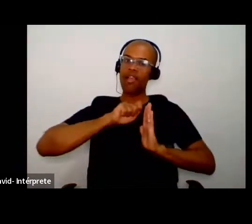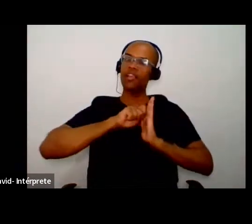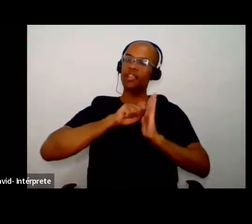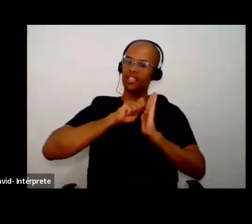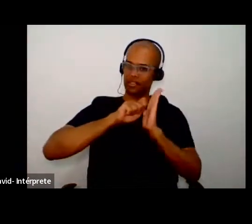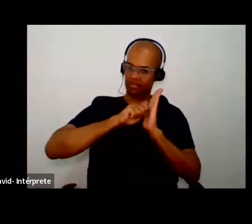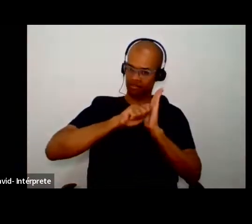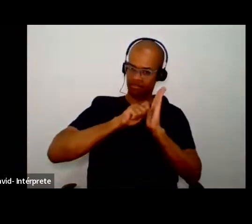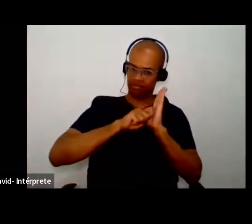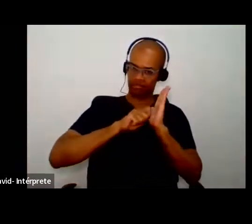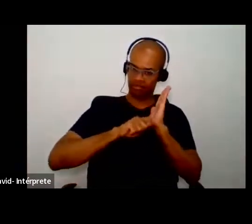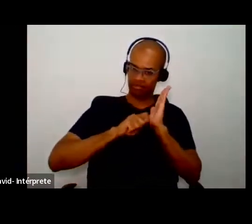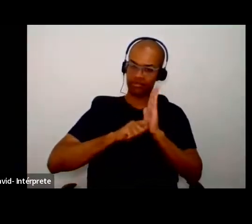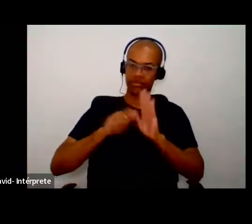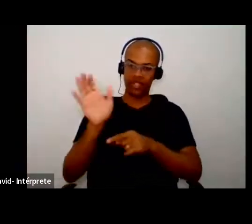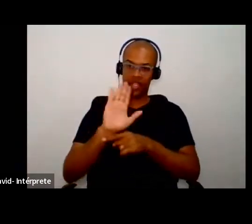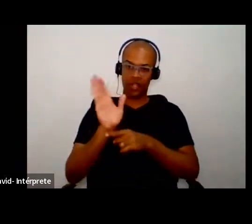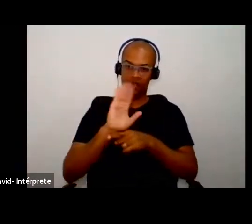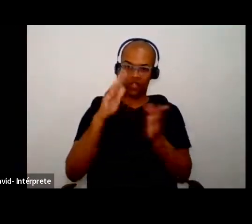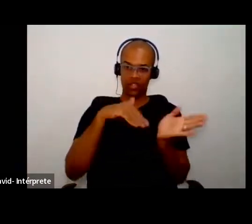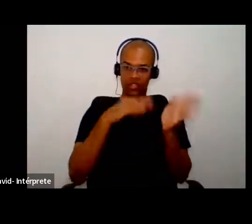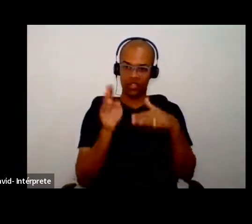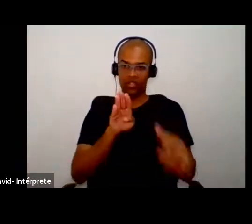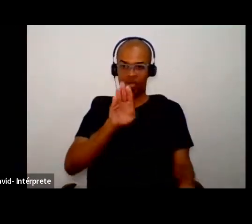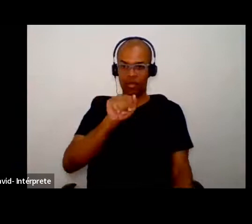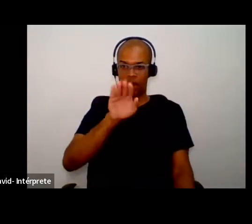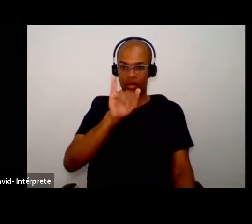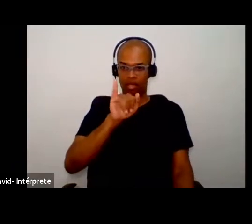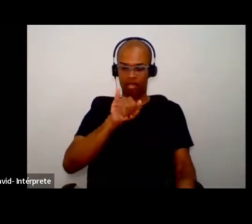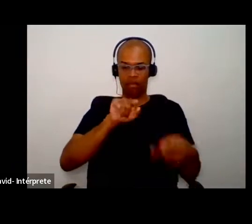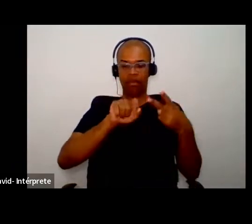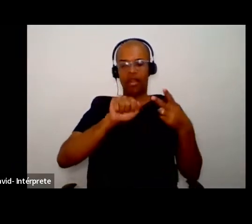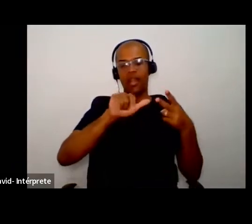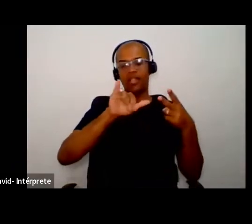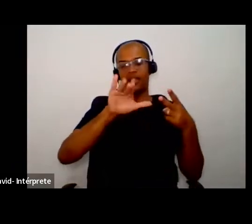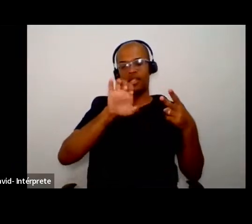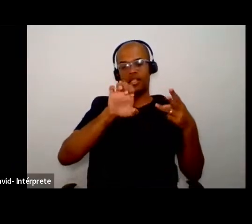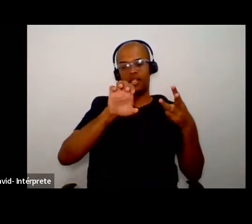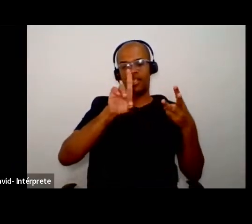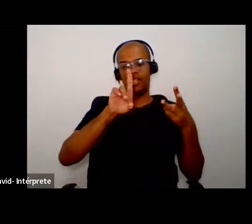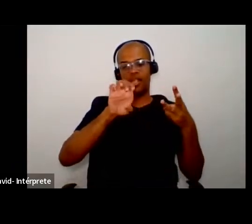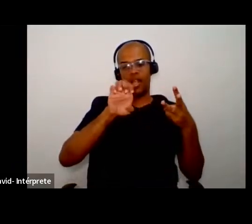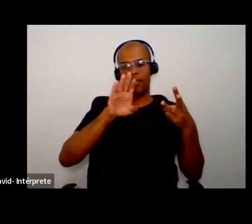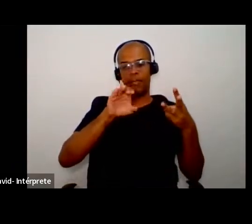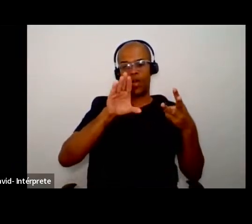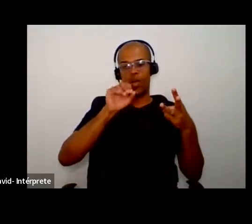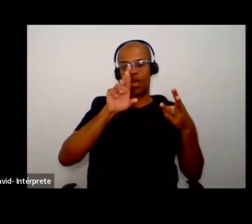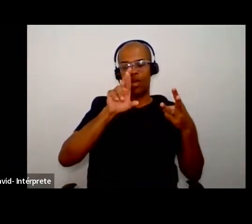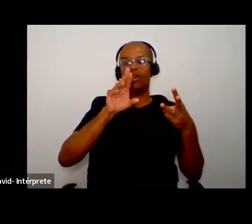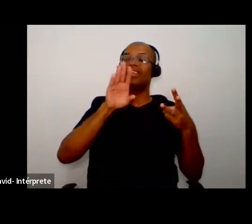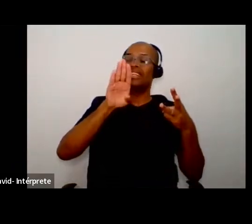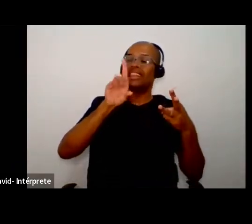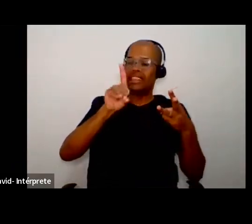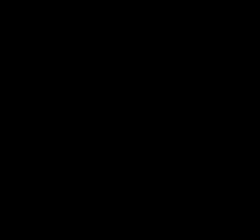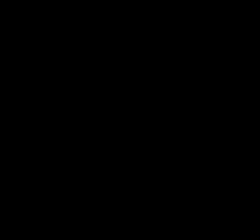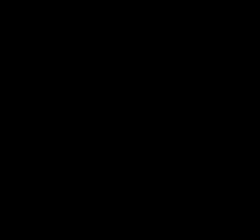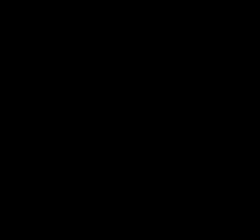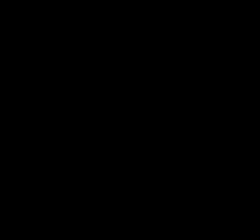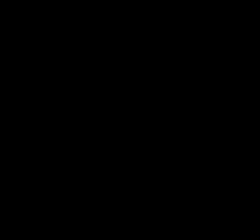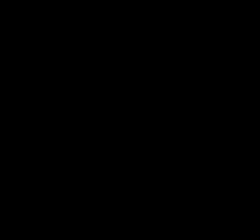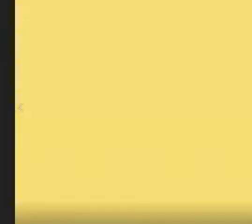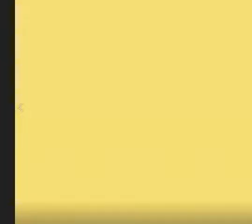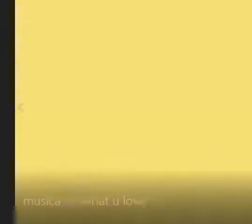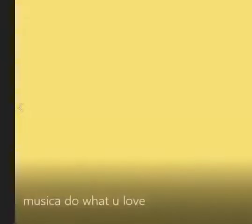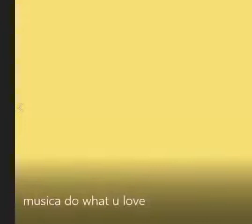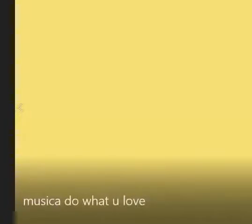vídeo da Bárbara, Babi, Alice, Débora e Vitor. E a gente vai colocar aí para vocês,